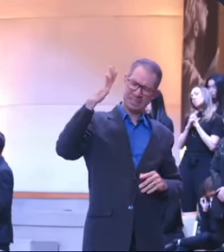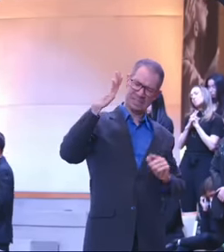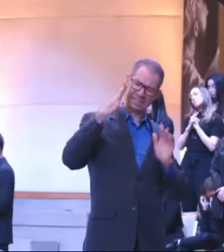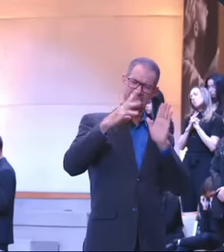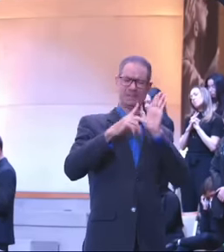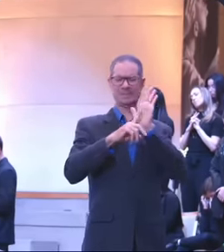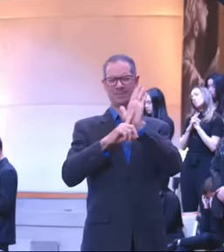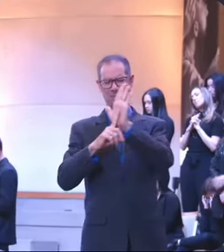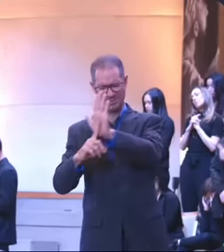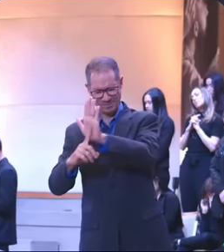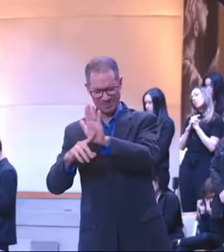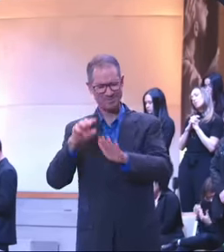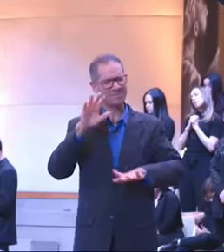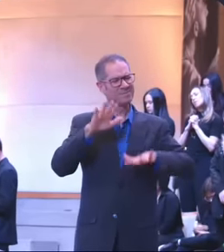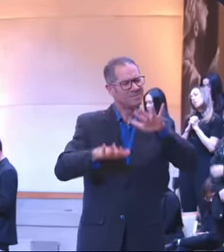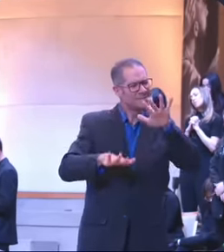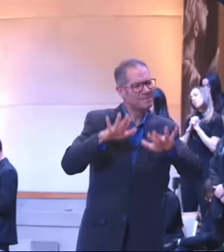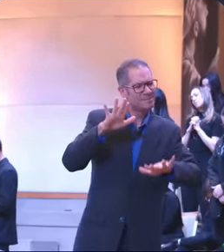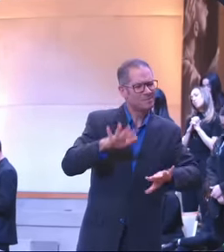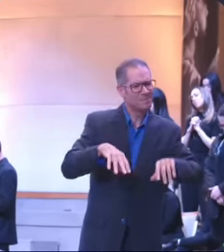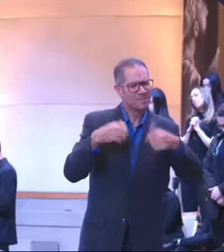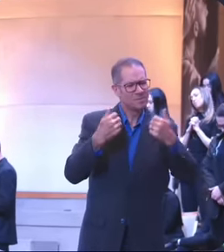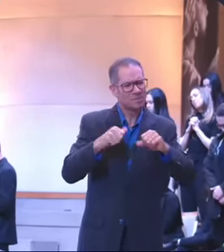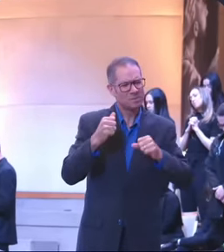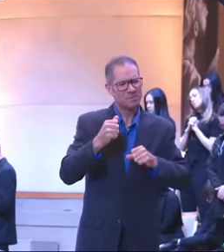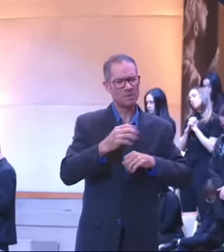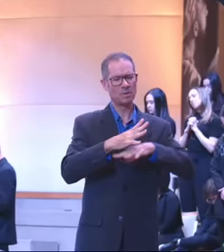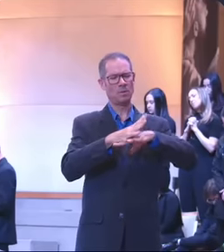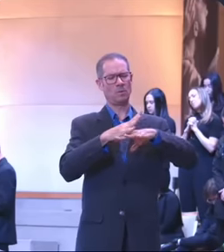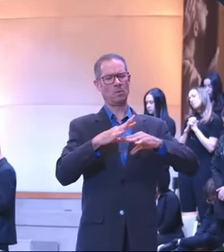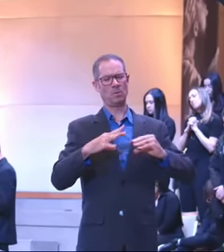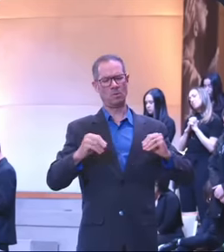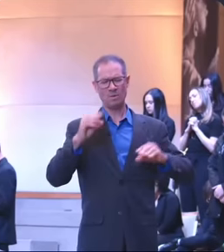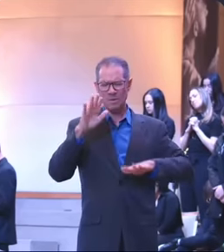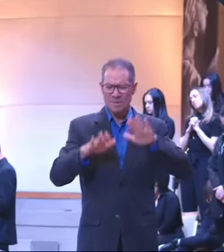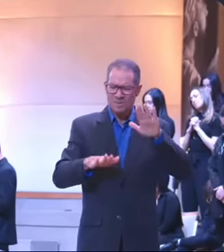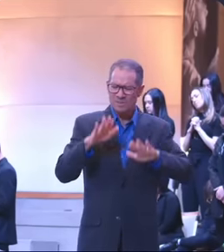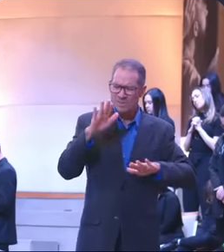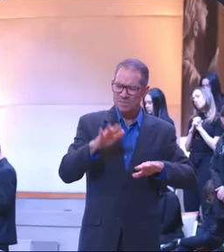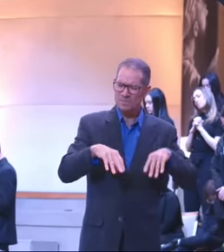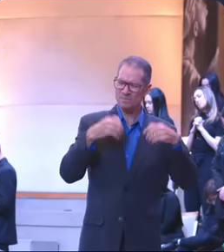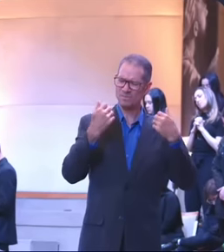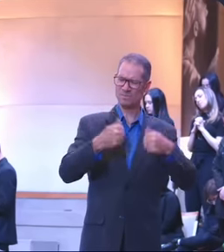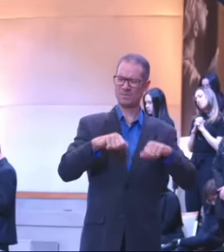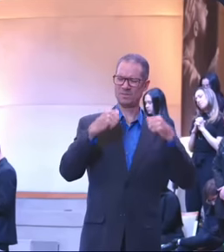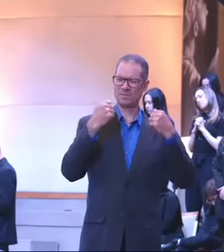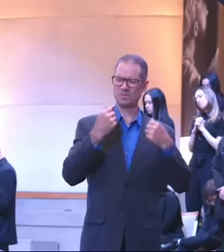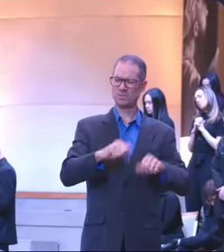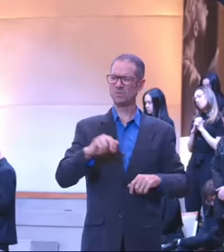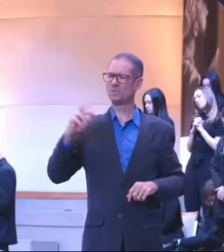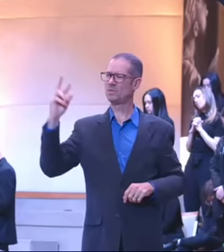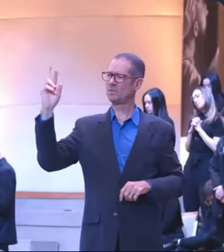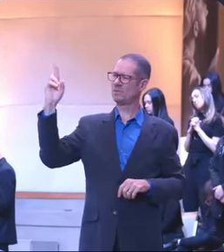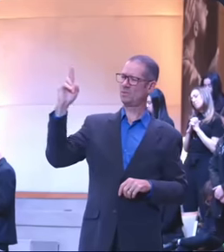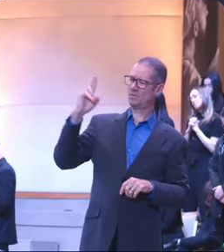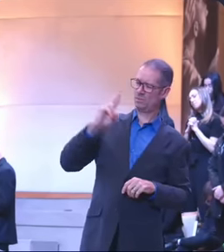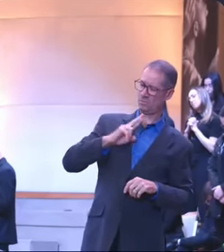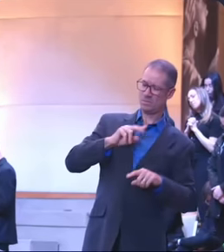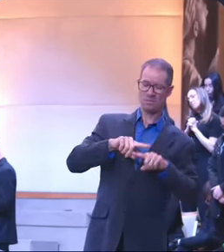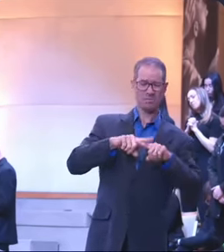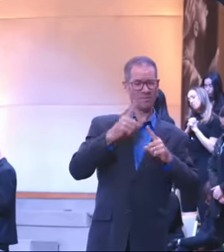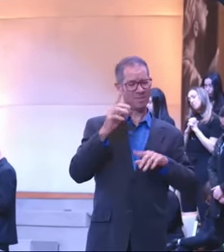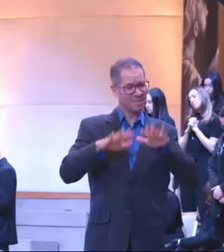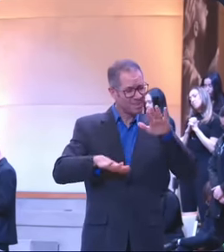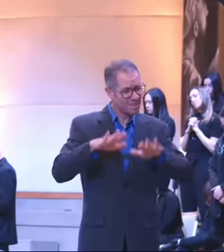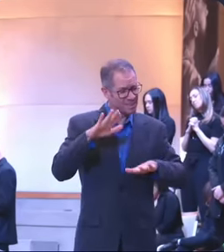revele. Às vezes precisamos de cura, às vezes precisamos de respostas, mas às